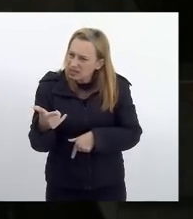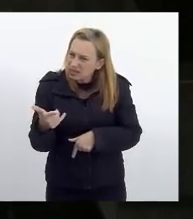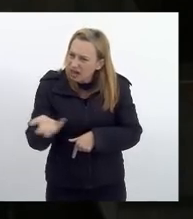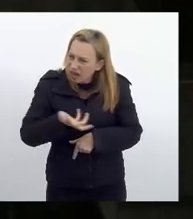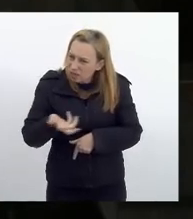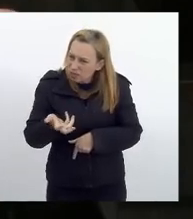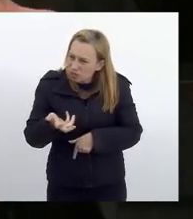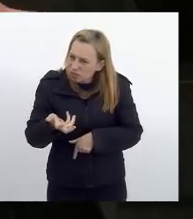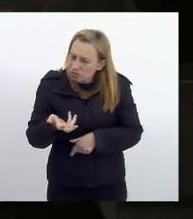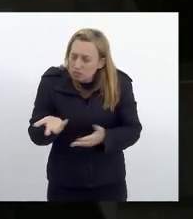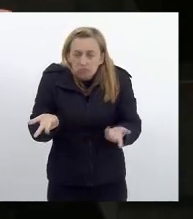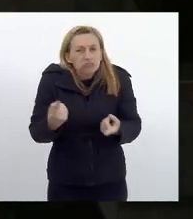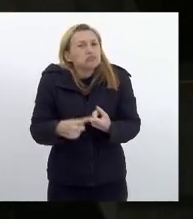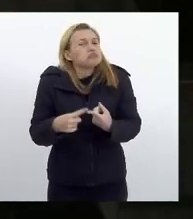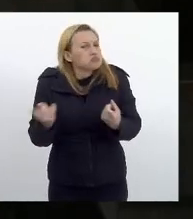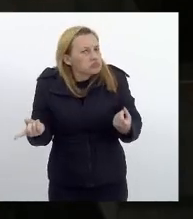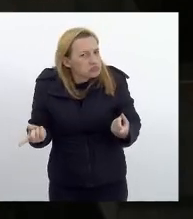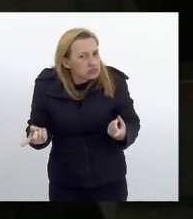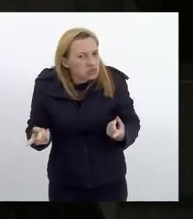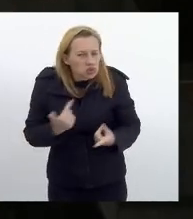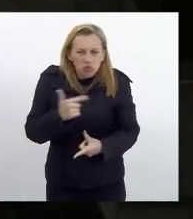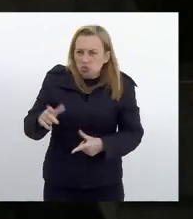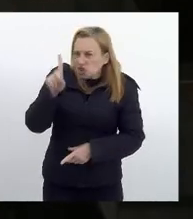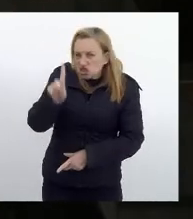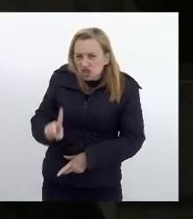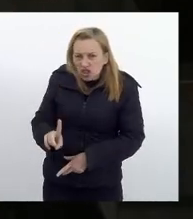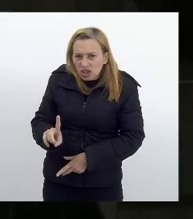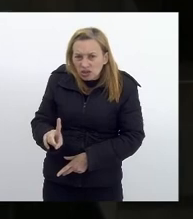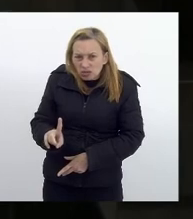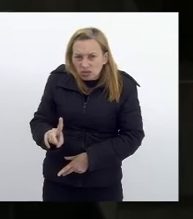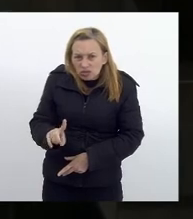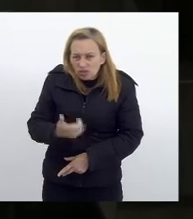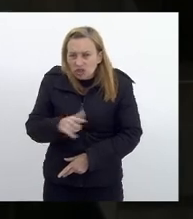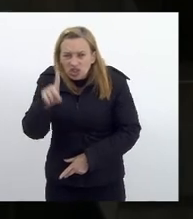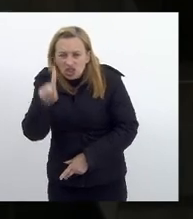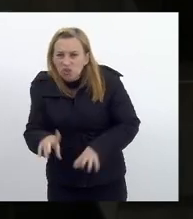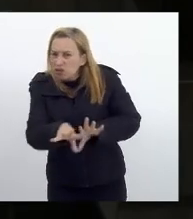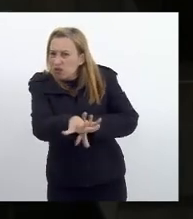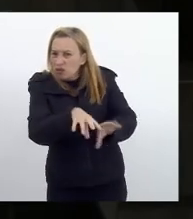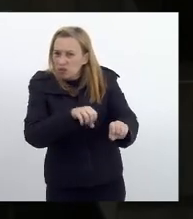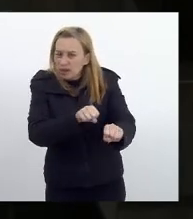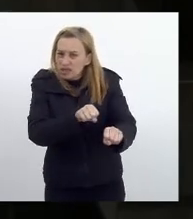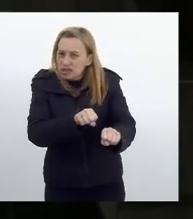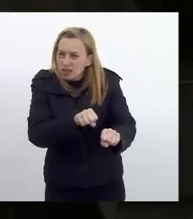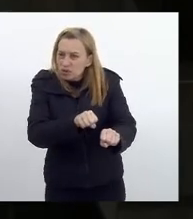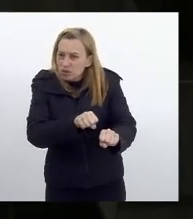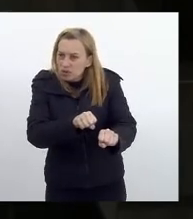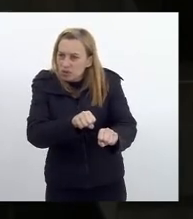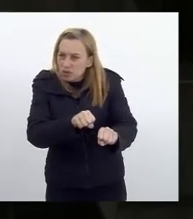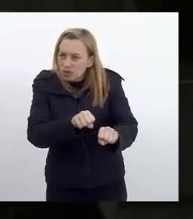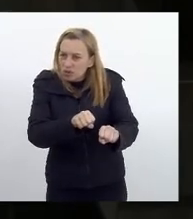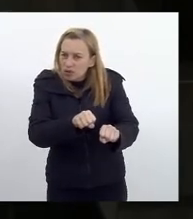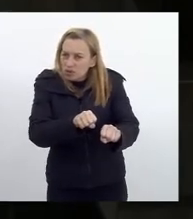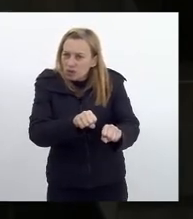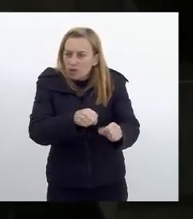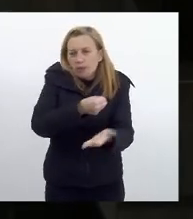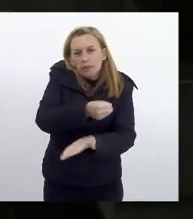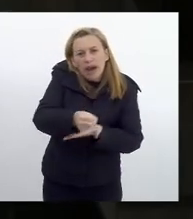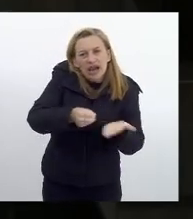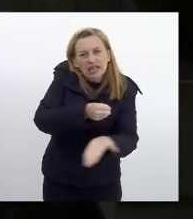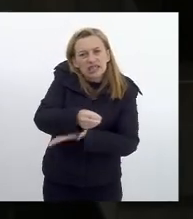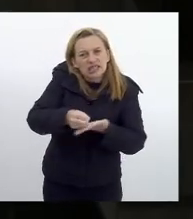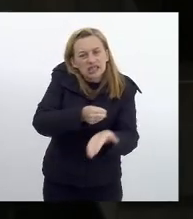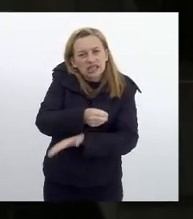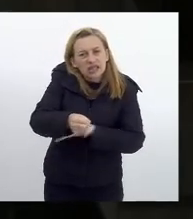acelerada? Ué, por quê? Eles não têm direito a isso? Não têm direito a uma formação densa, básica, como diz o nome desse